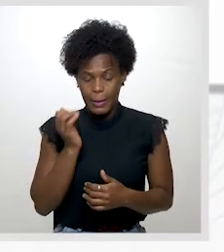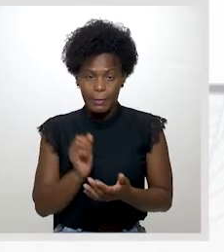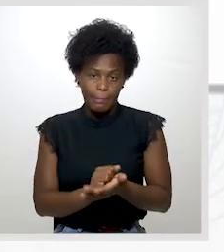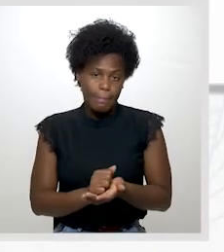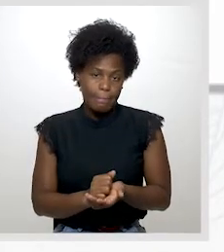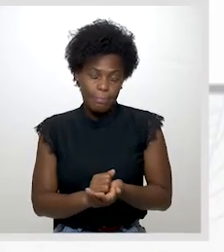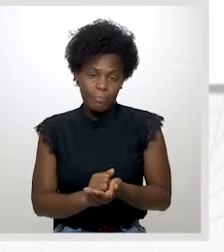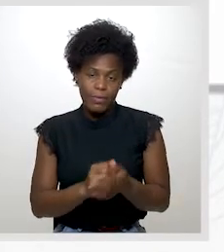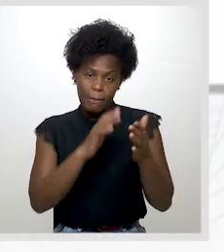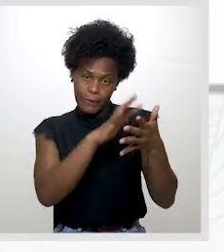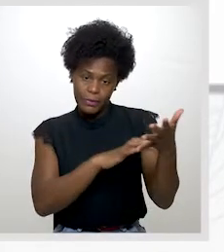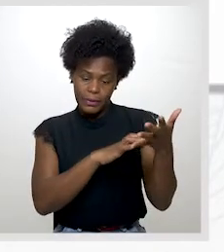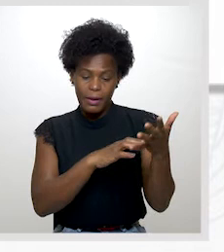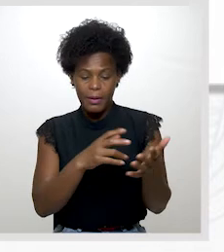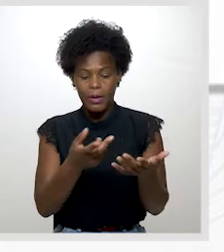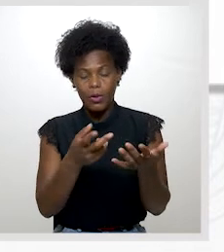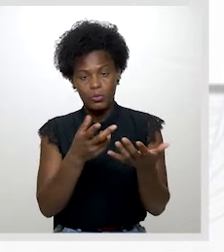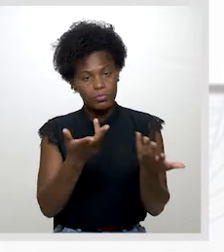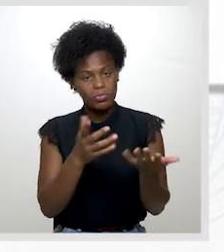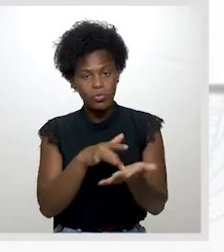Excerto do romance Memorial do Convento.